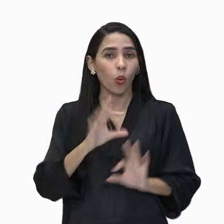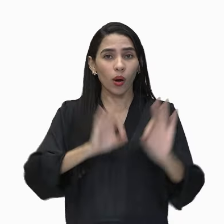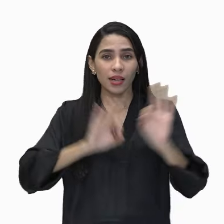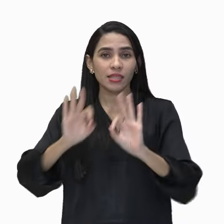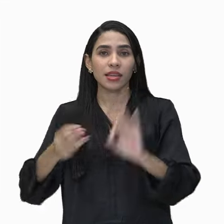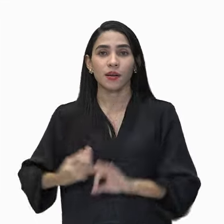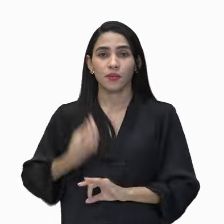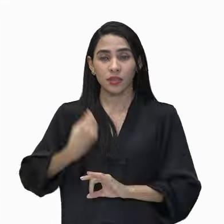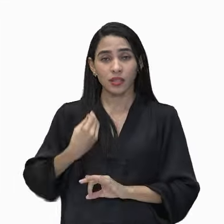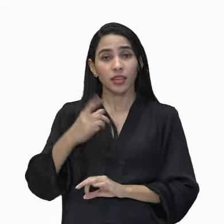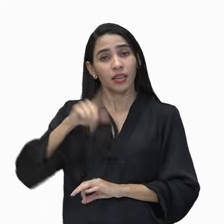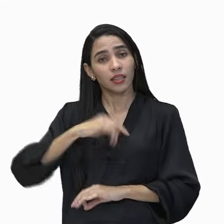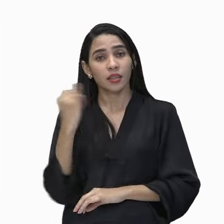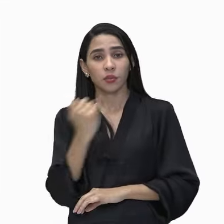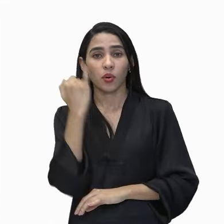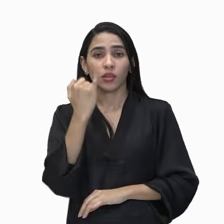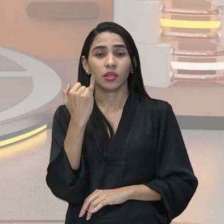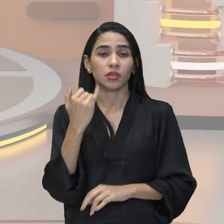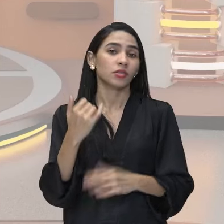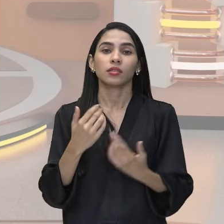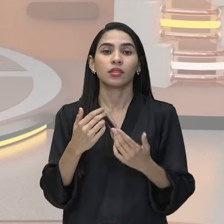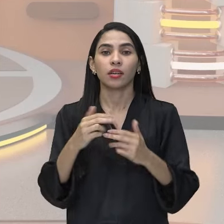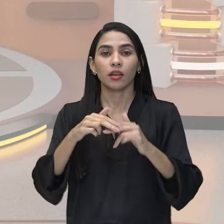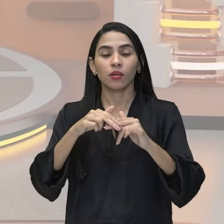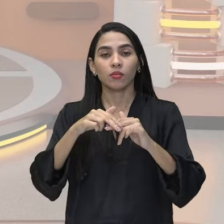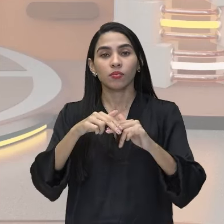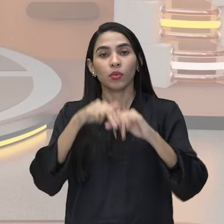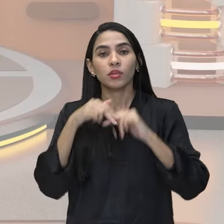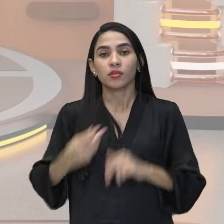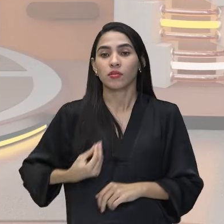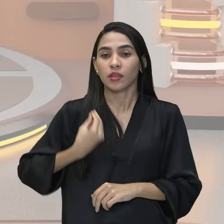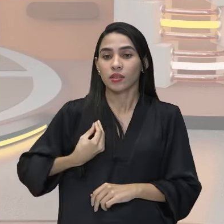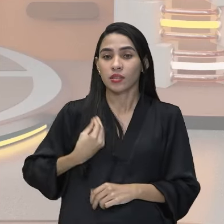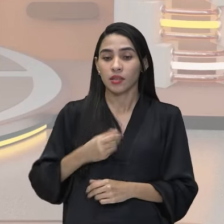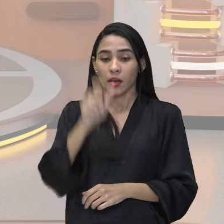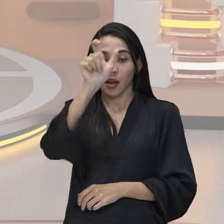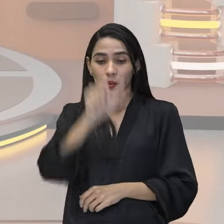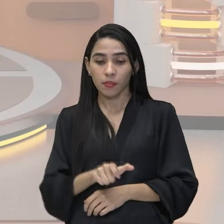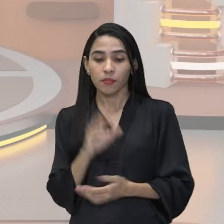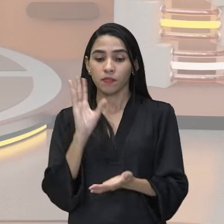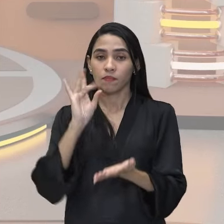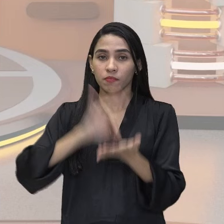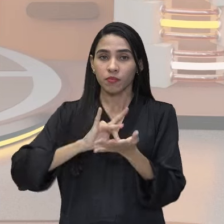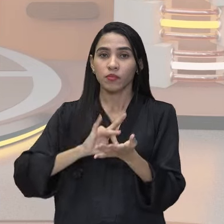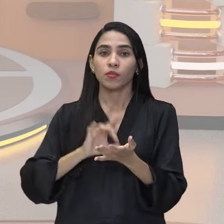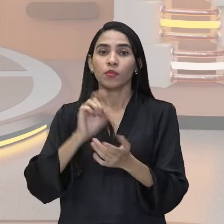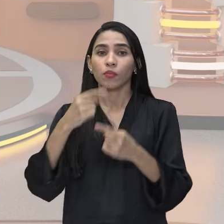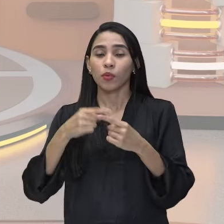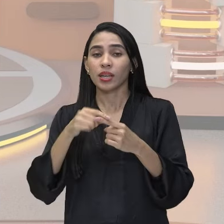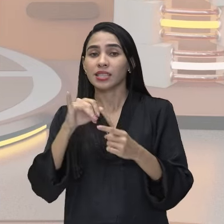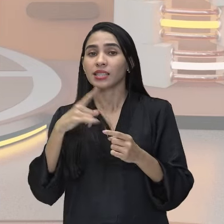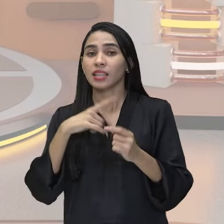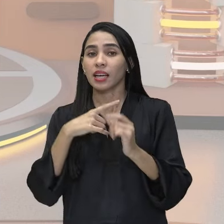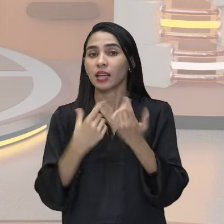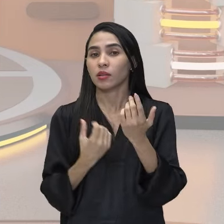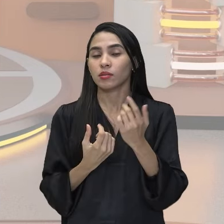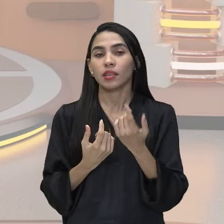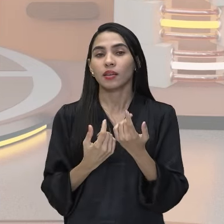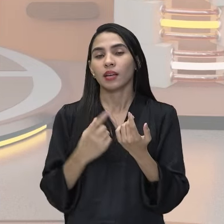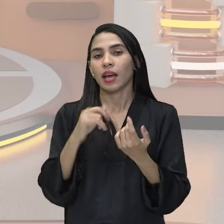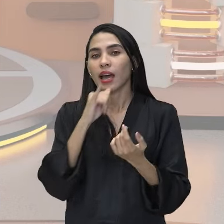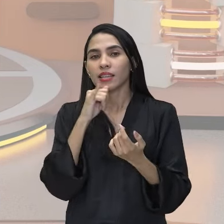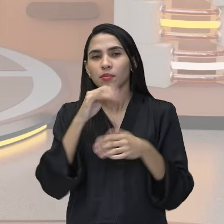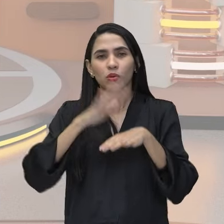Para o existencialismo, a pessoa só existe de fato se ela tiver um projeto do seu existir. Se não tiver